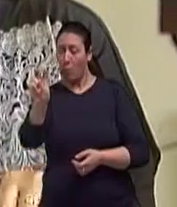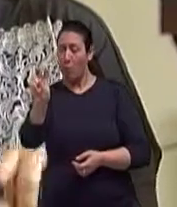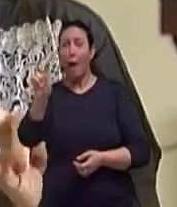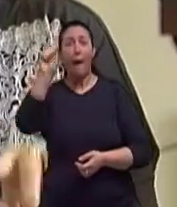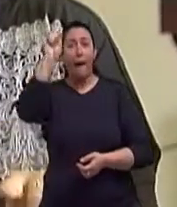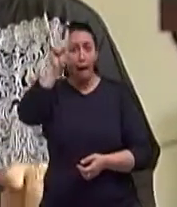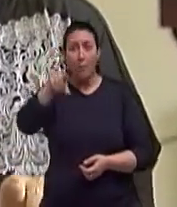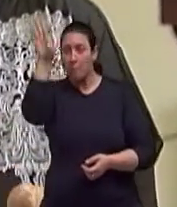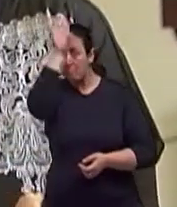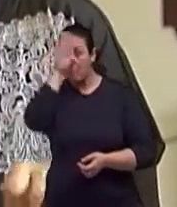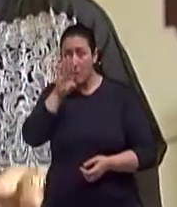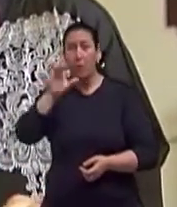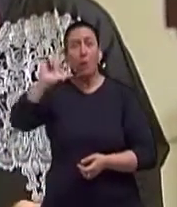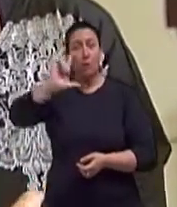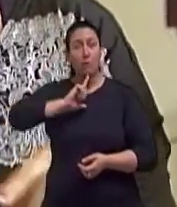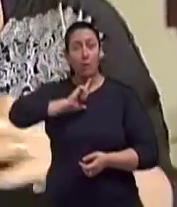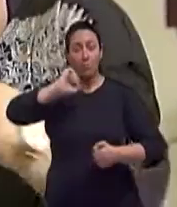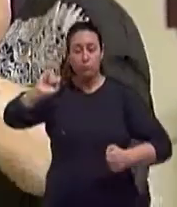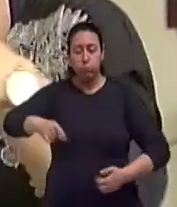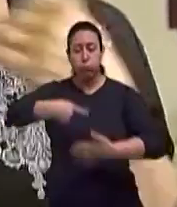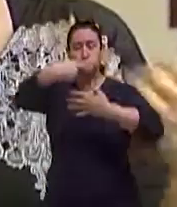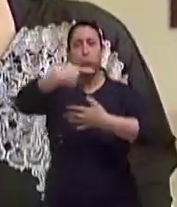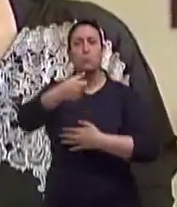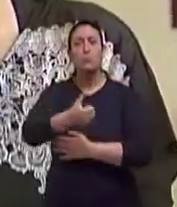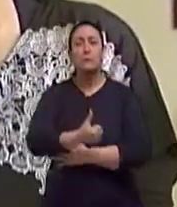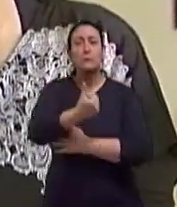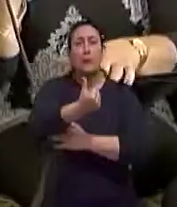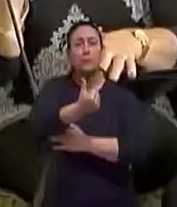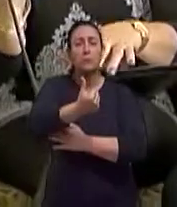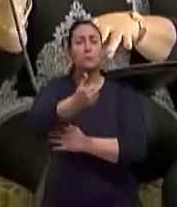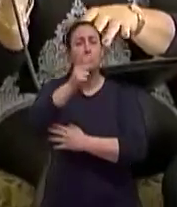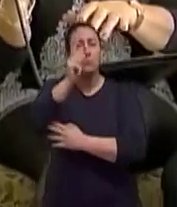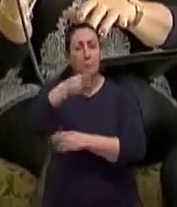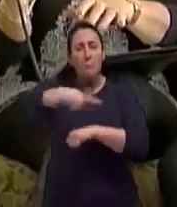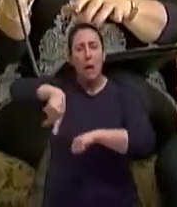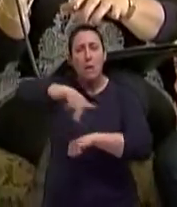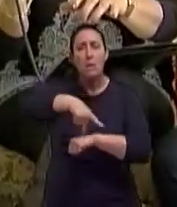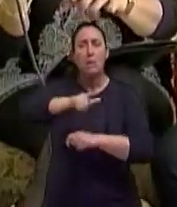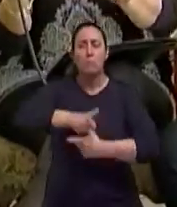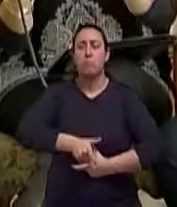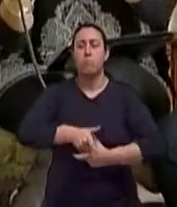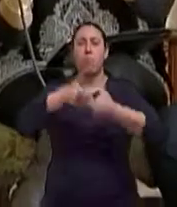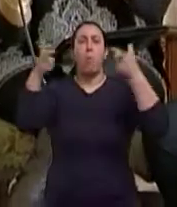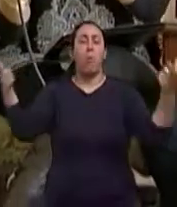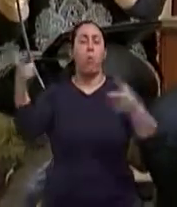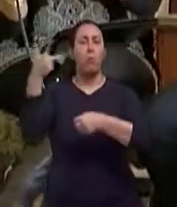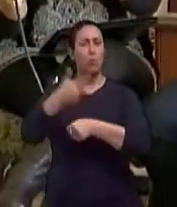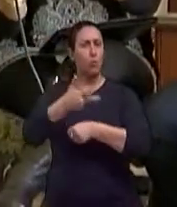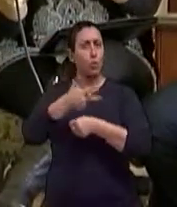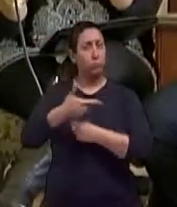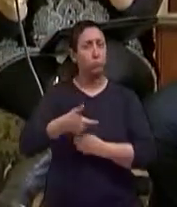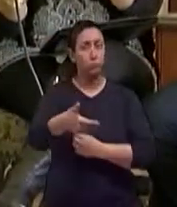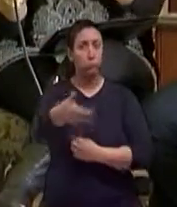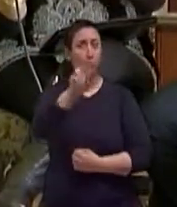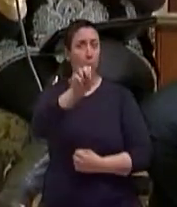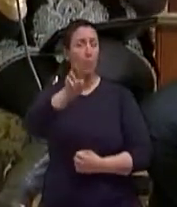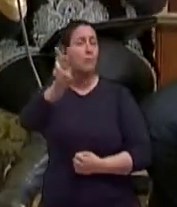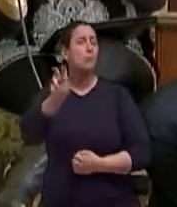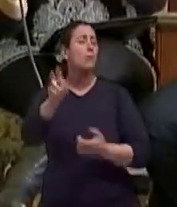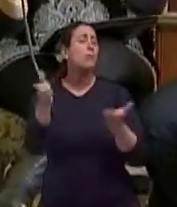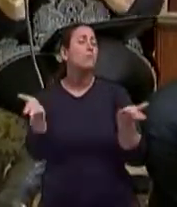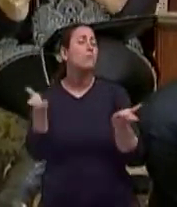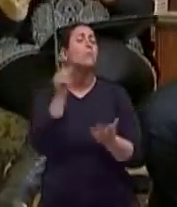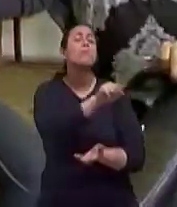sexto país em número de idosos no mundo portanto eles tudo voltava a linha agora eu quero saber então deles como é que eles vêm